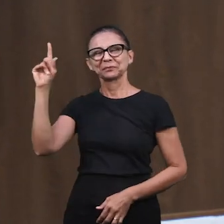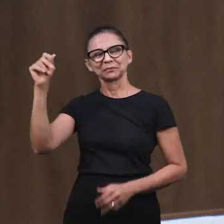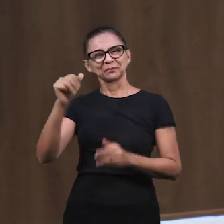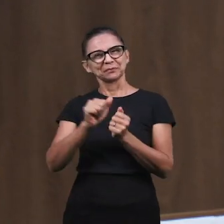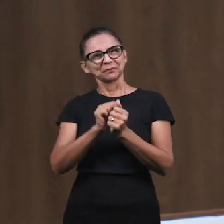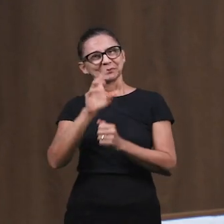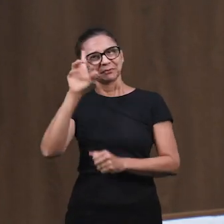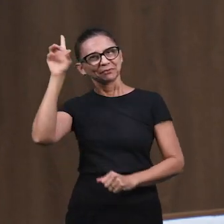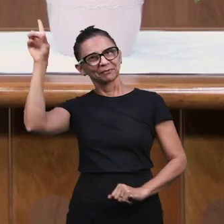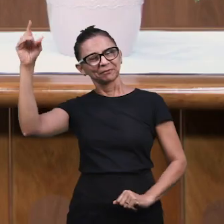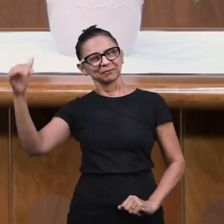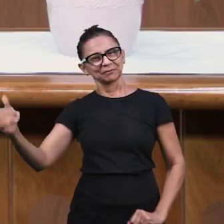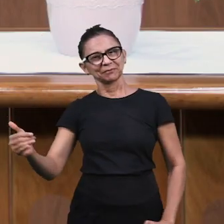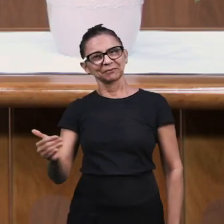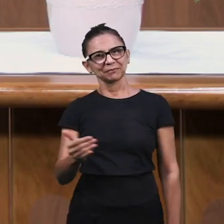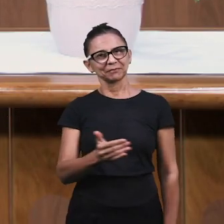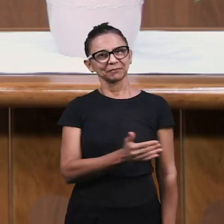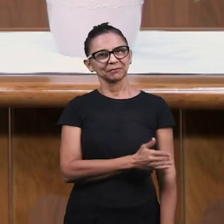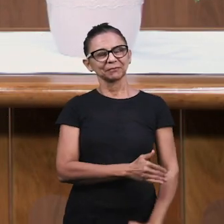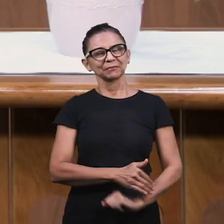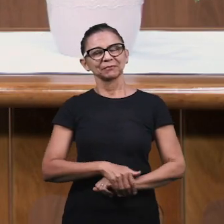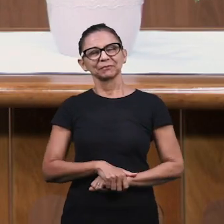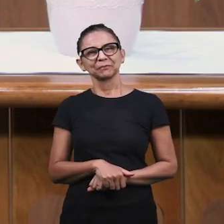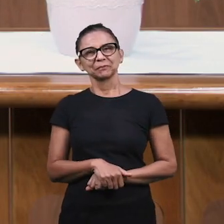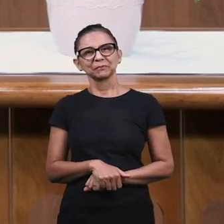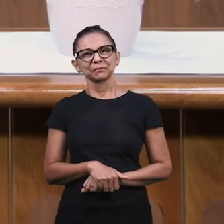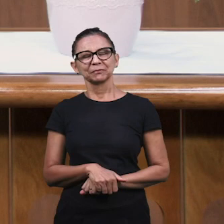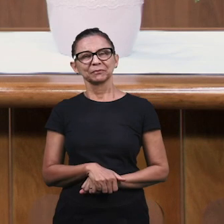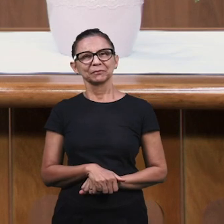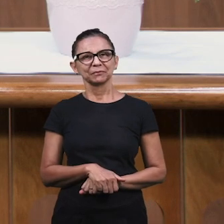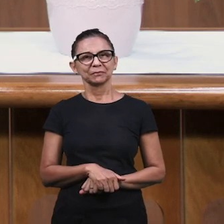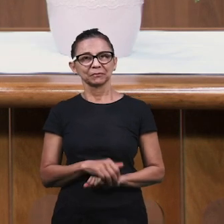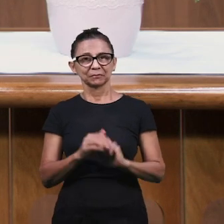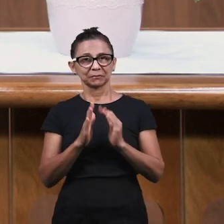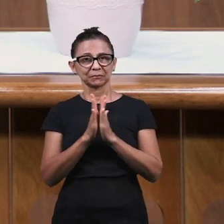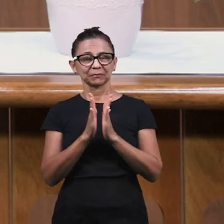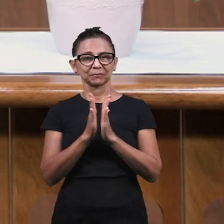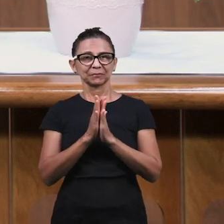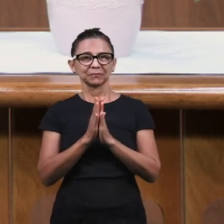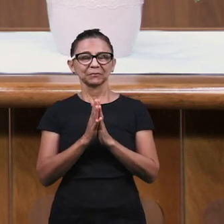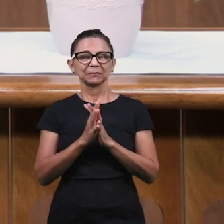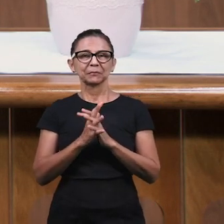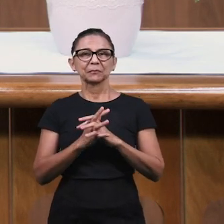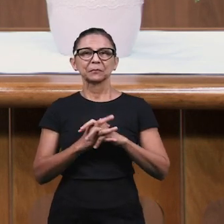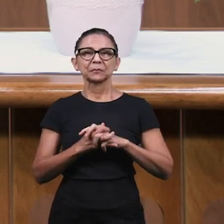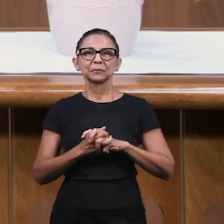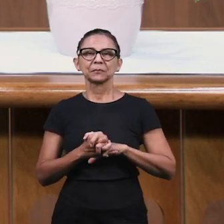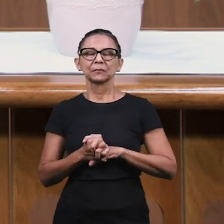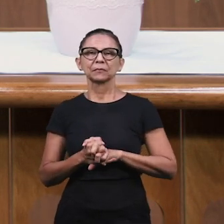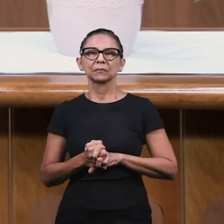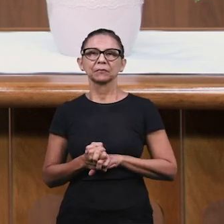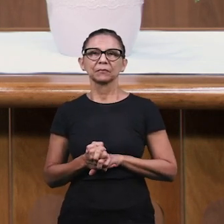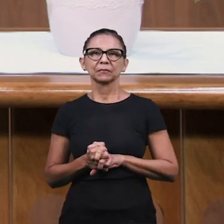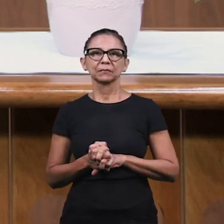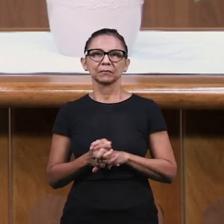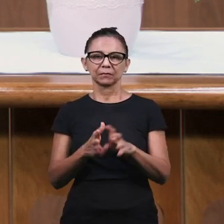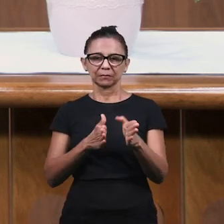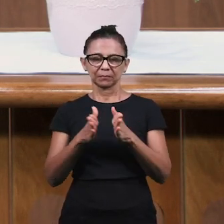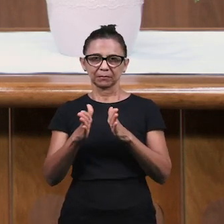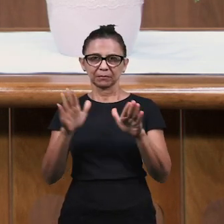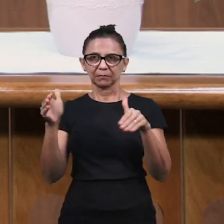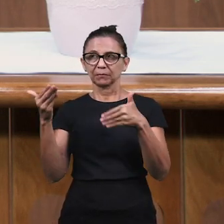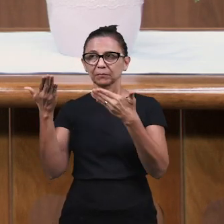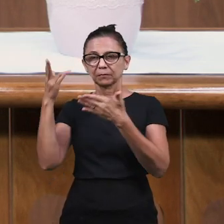eternidade com Deus. Nós estamos então próximos a encerrar. Agora nós vamos orar para colocar no altar do Senhor